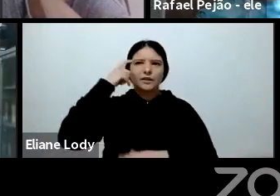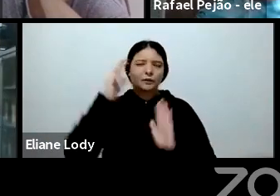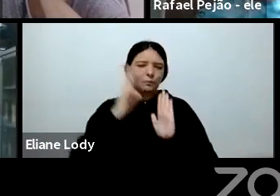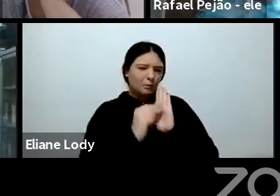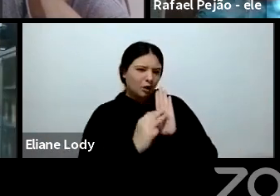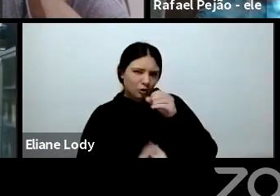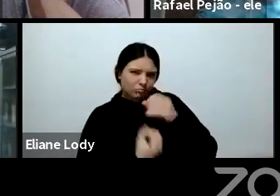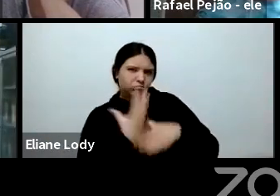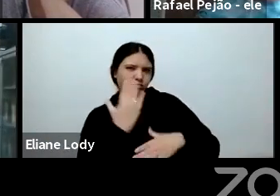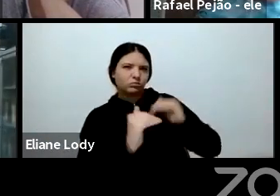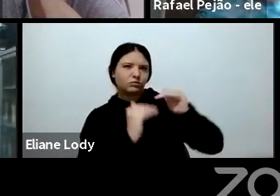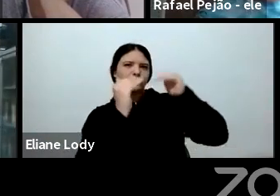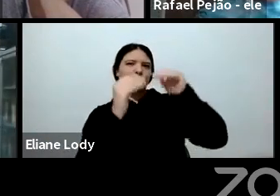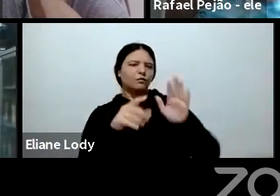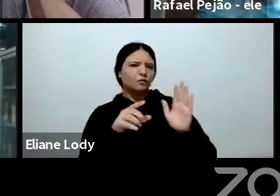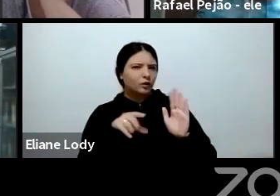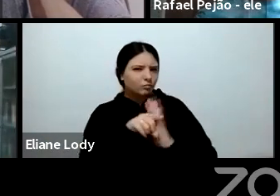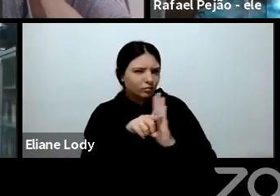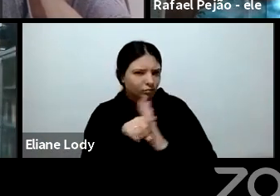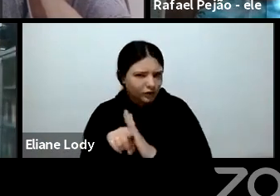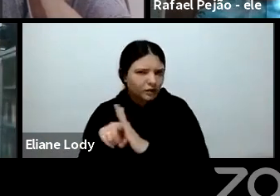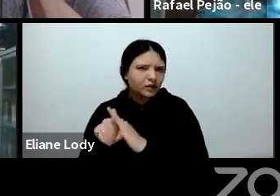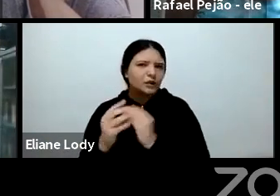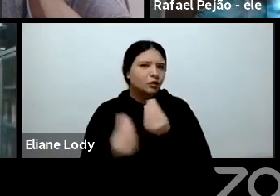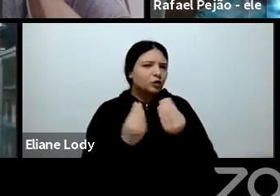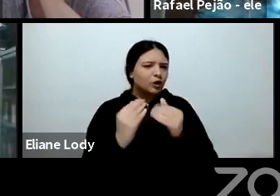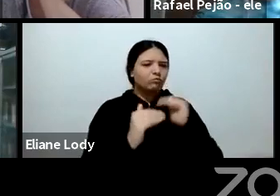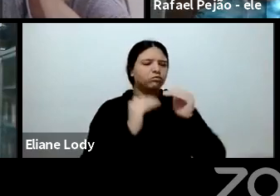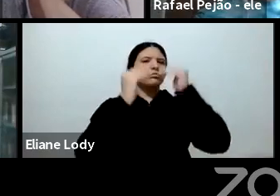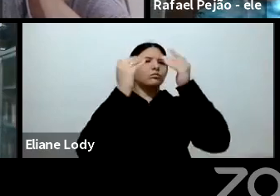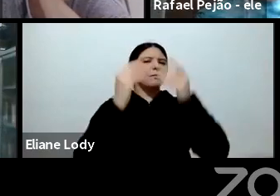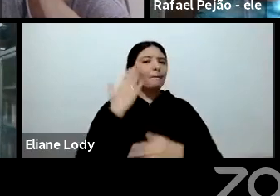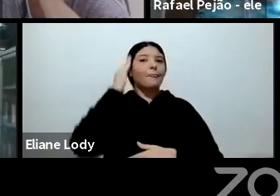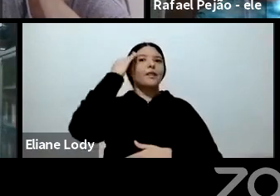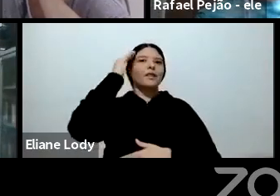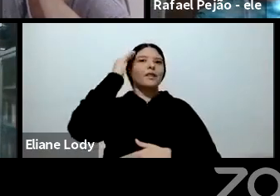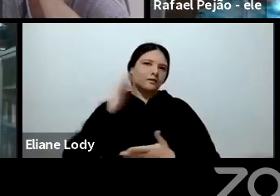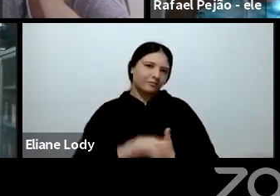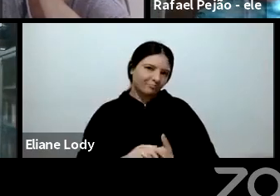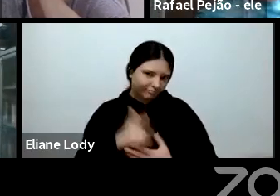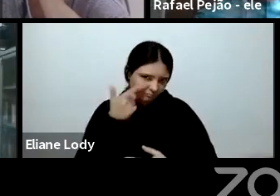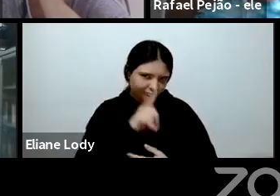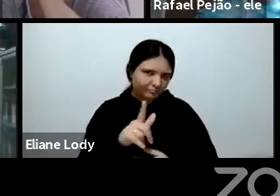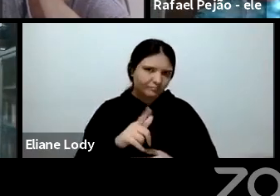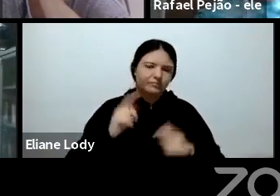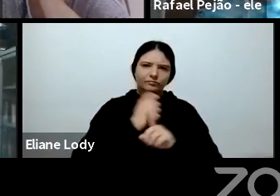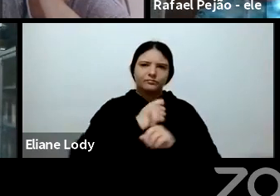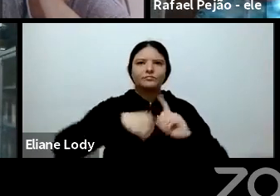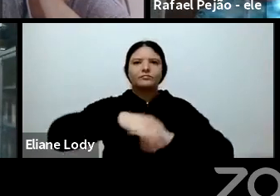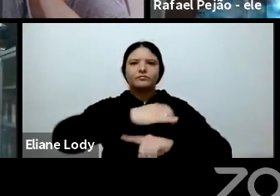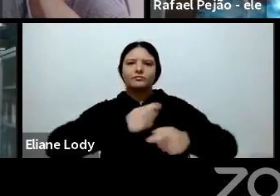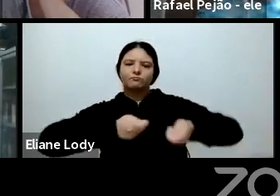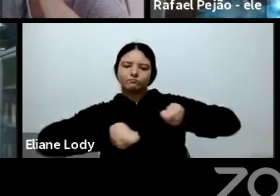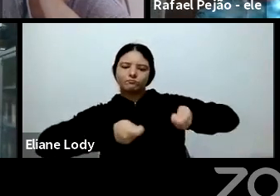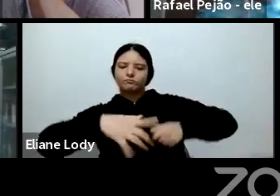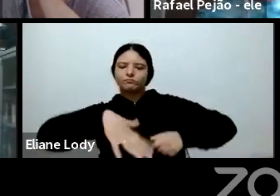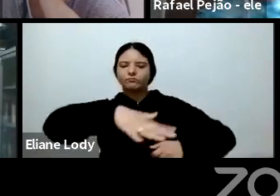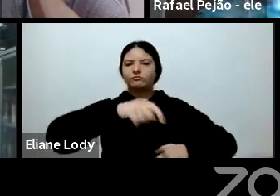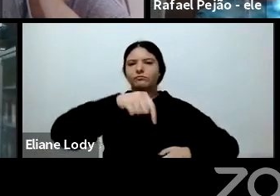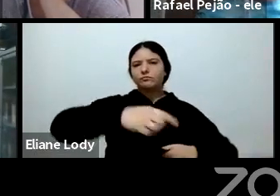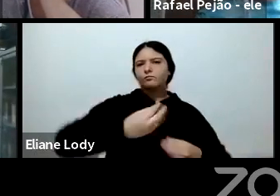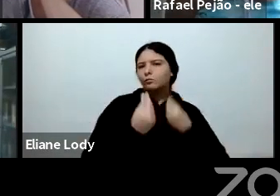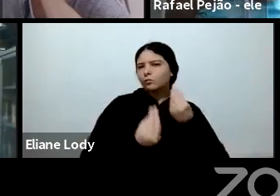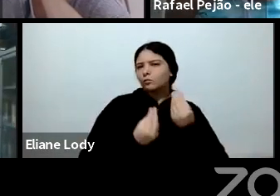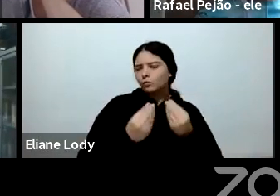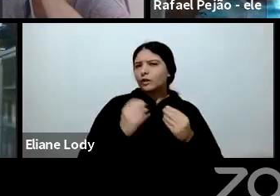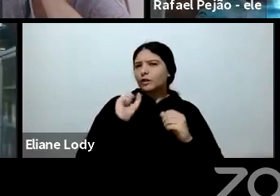uma forma de pesquisa, né, para compreender, né, o funcionamento da sociedade a partir da linguagem, né, a